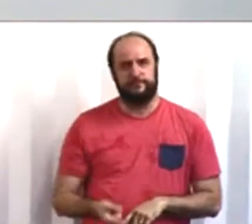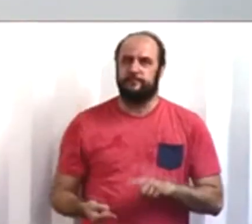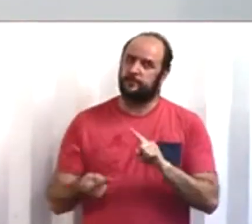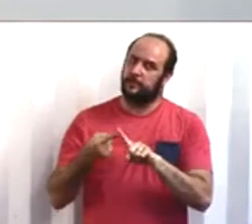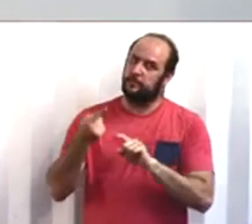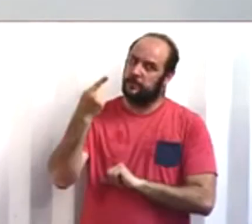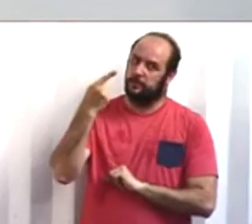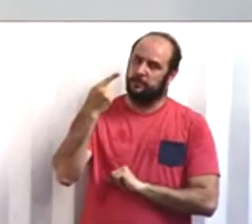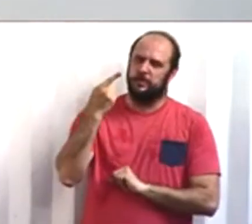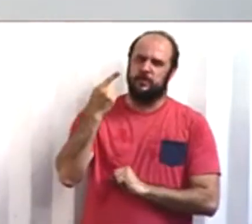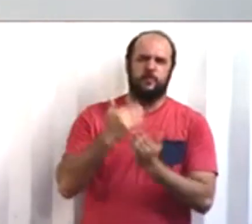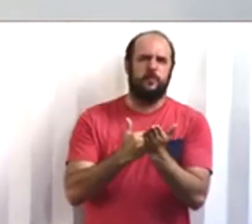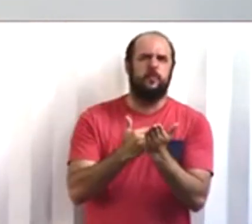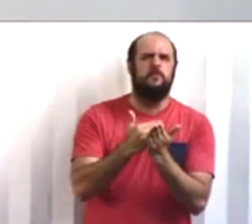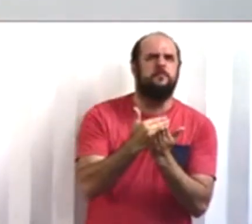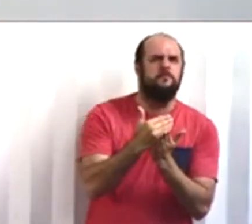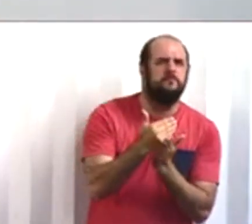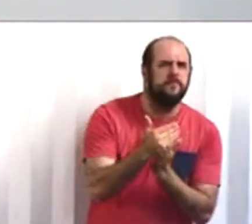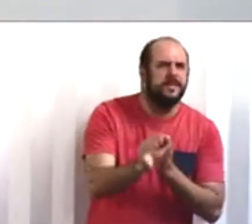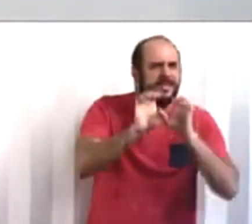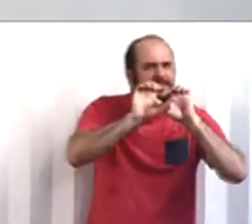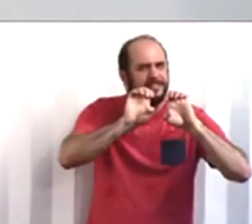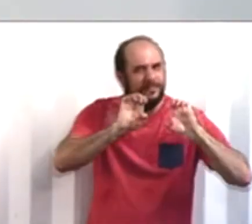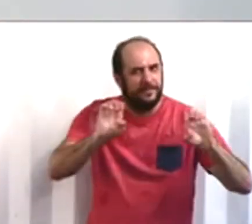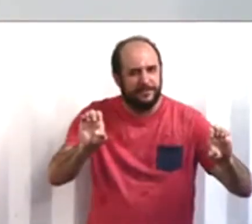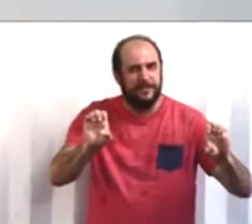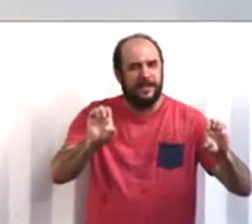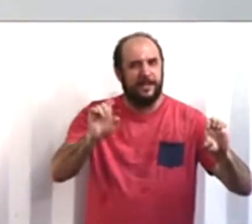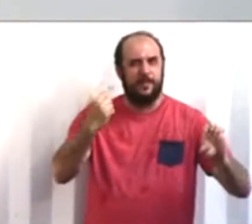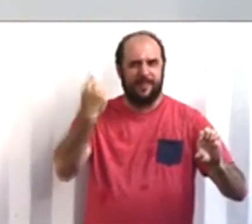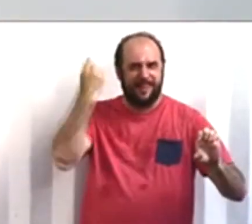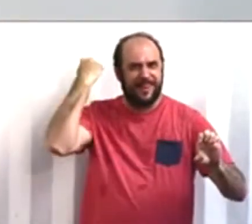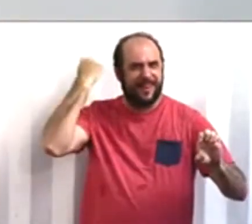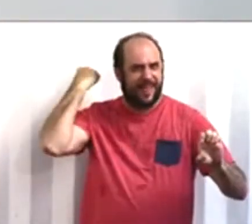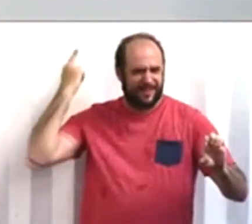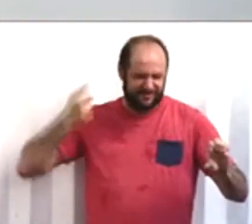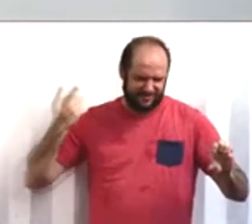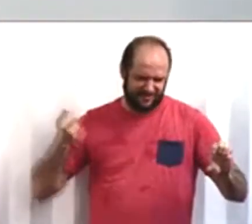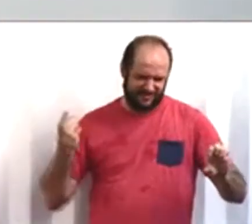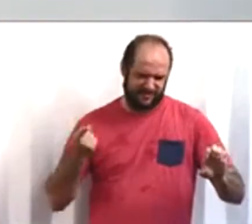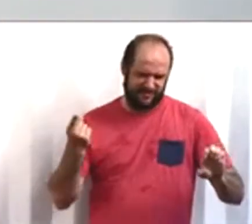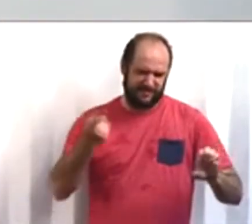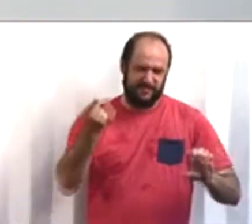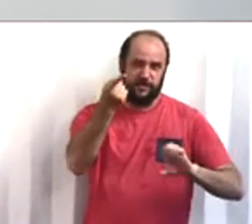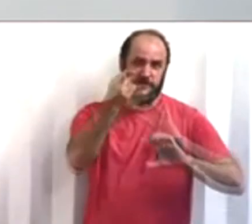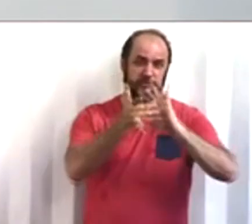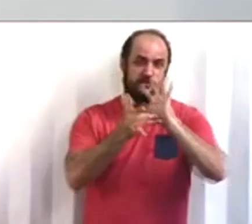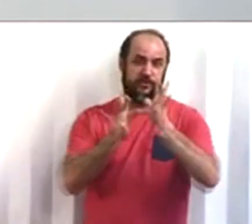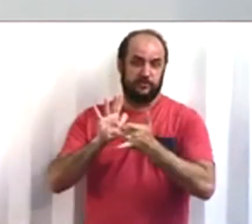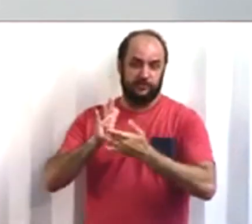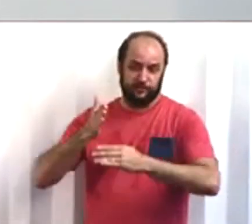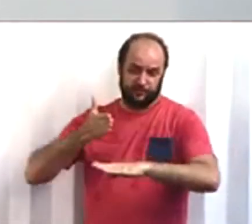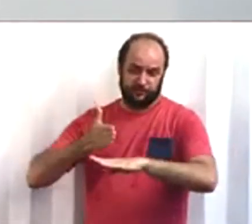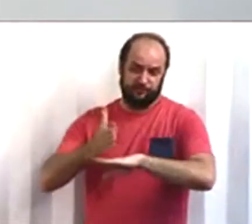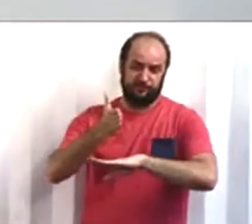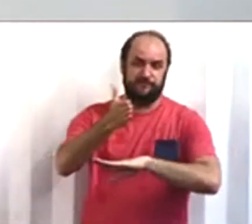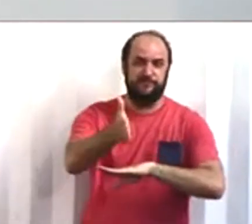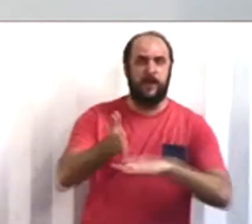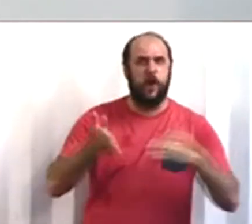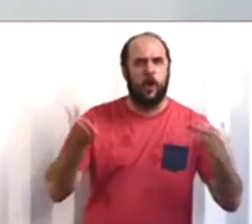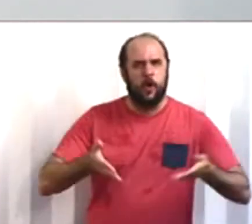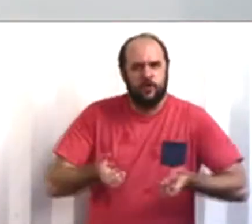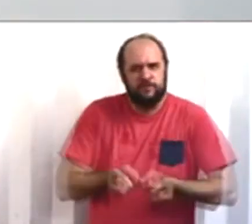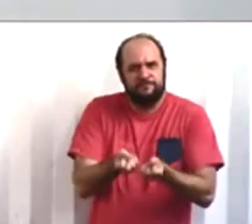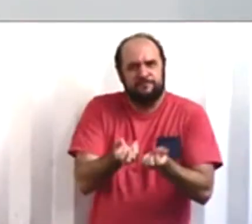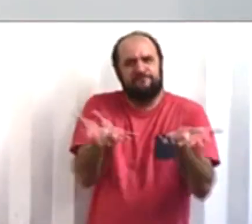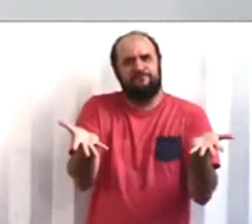evangelho, o princípio do evangelho, começou na eternidade. Passa pela pessoa de Jesus e está disponível para que